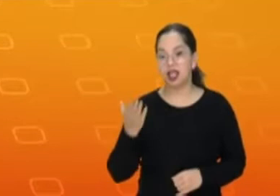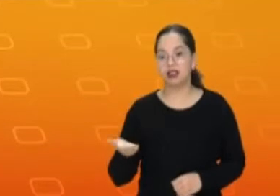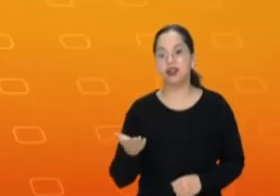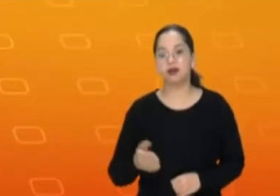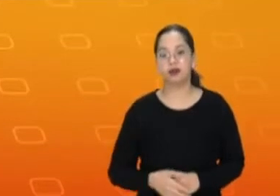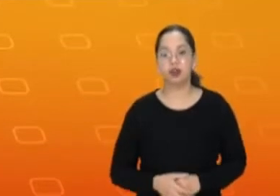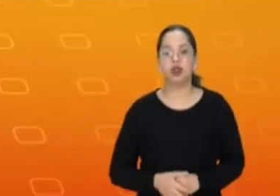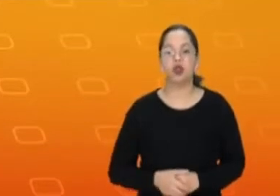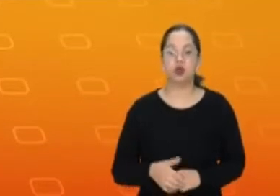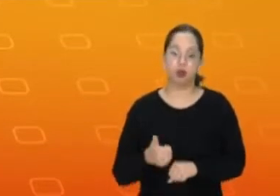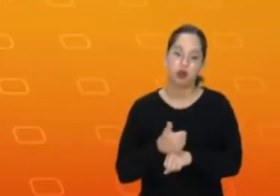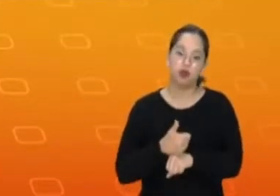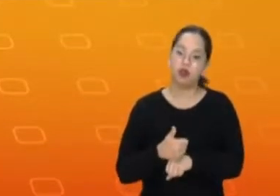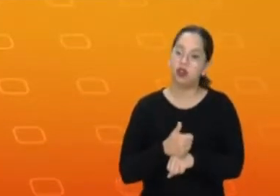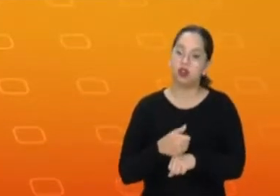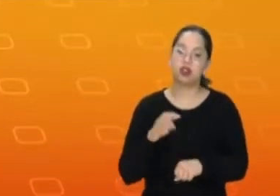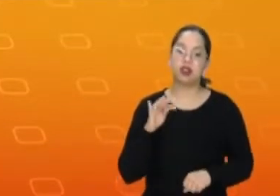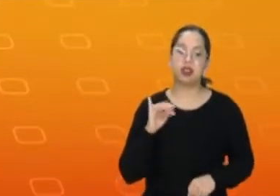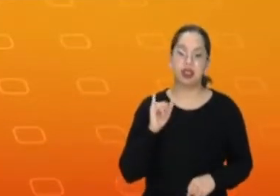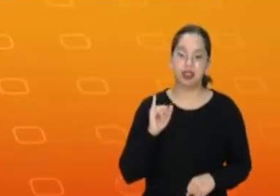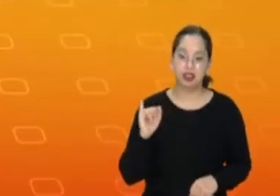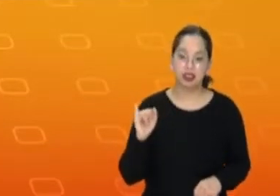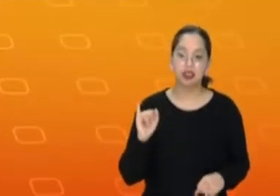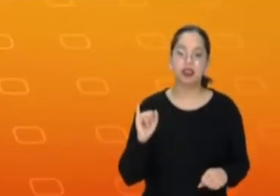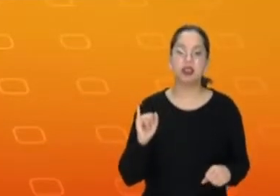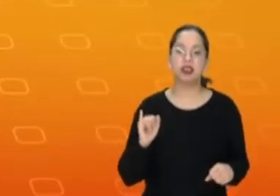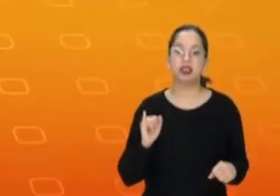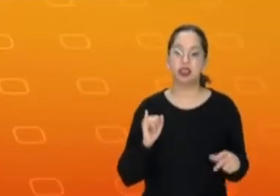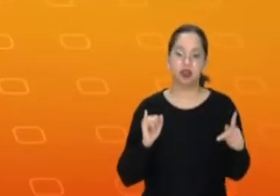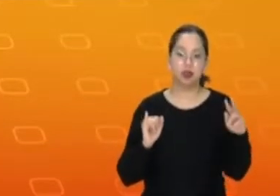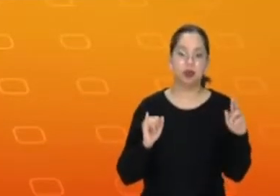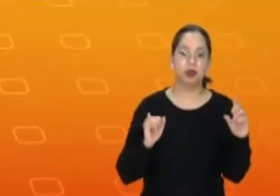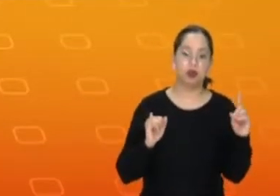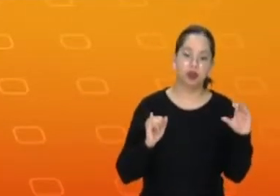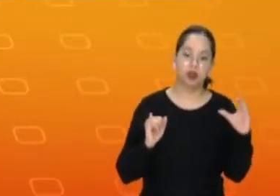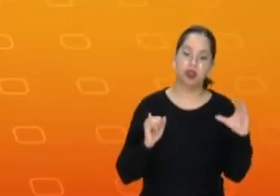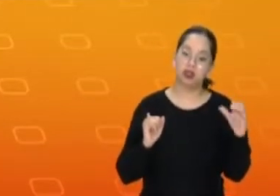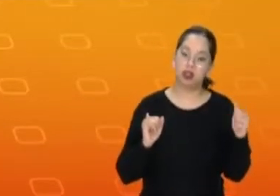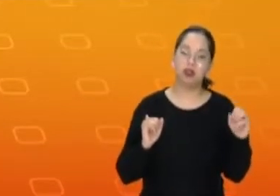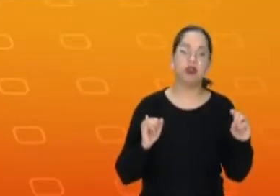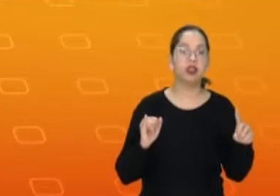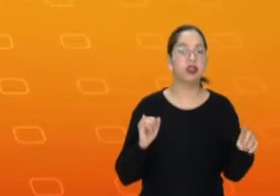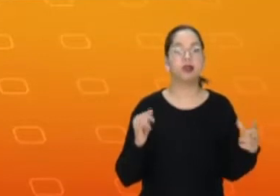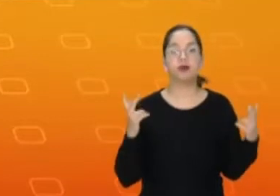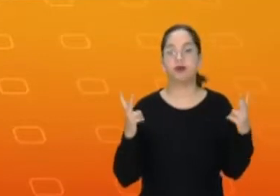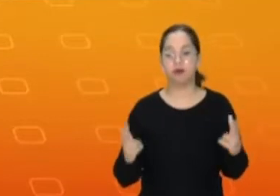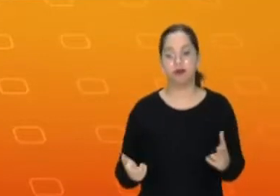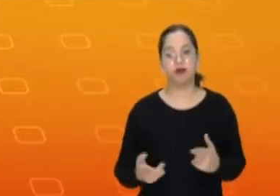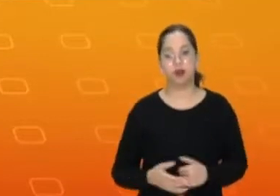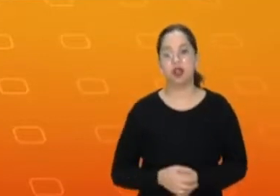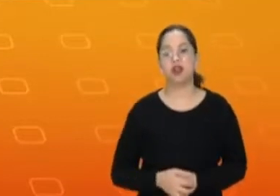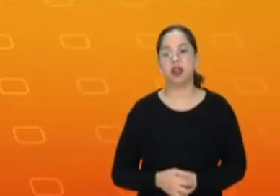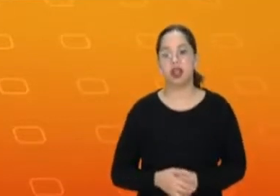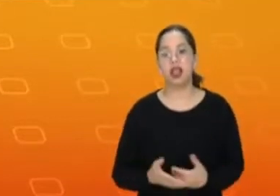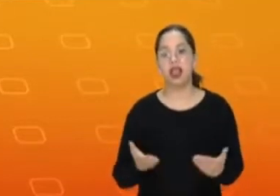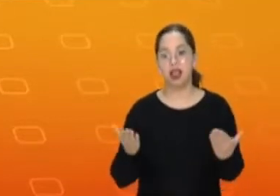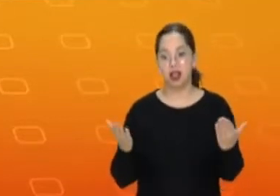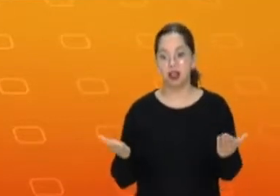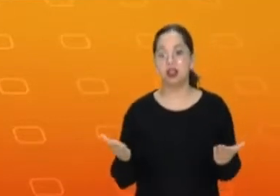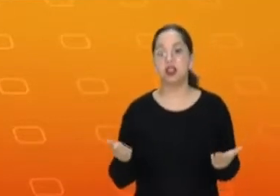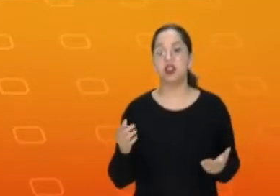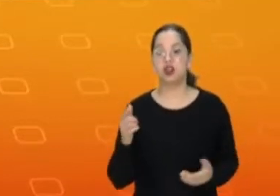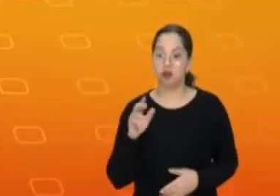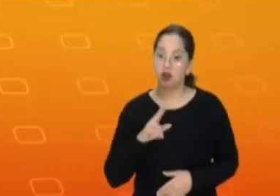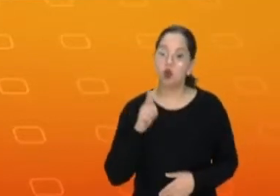do futuro da área de tecnologia e de produção de conteúdo são esses caras, né? São os caras que vão conseguir